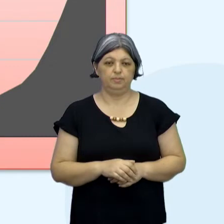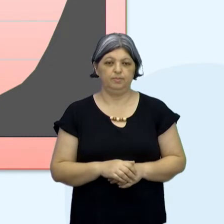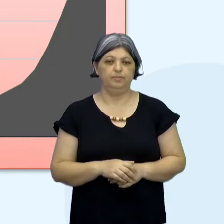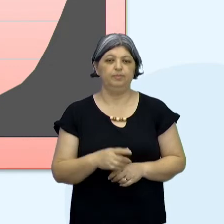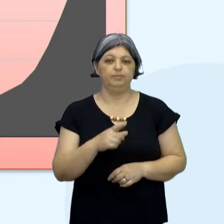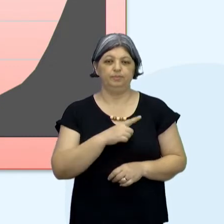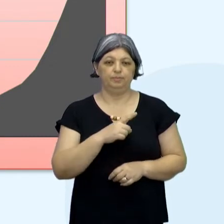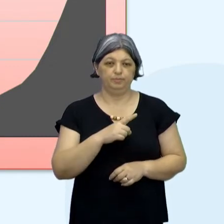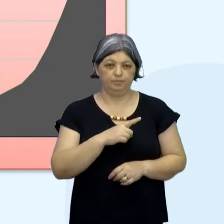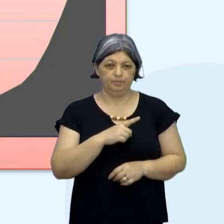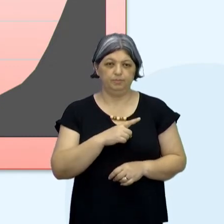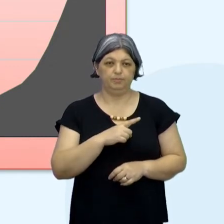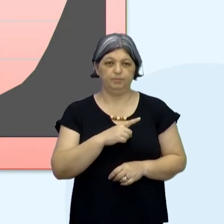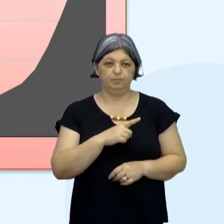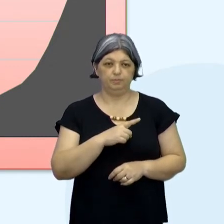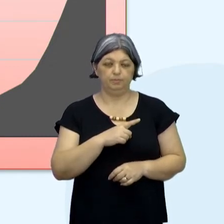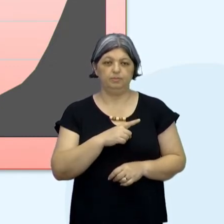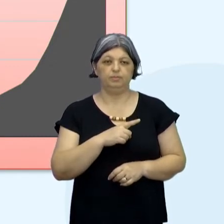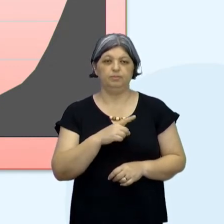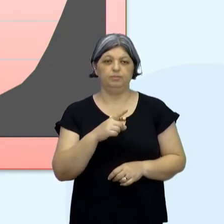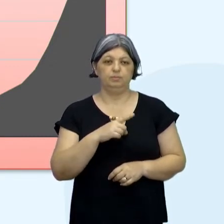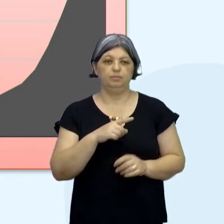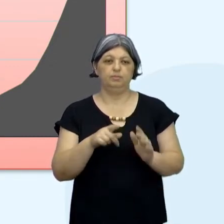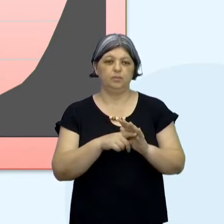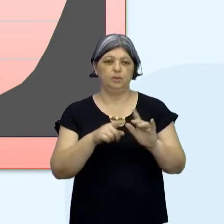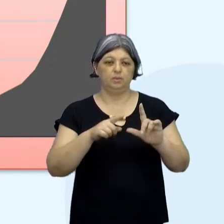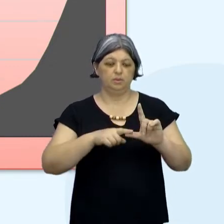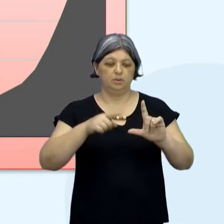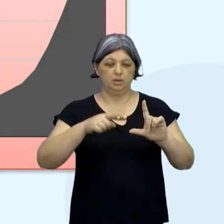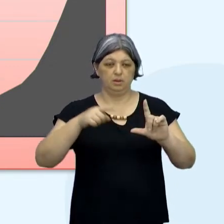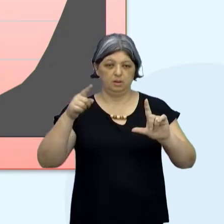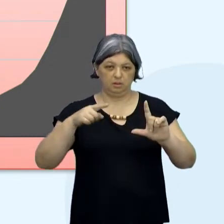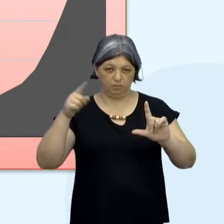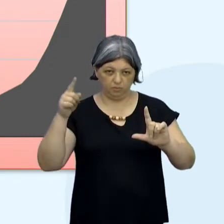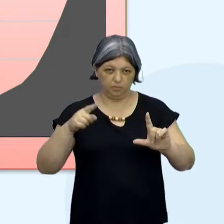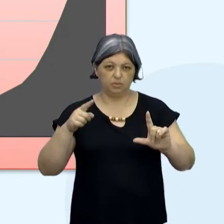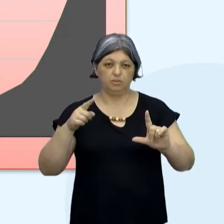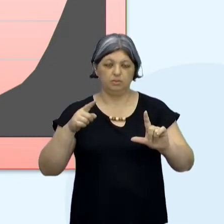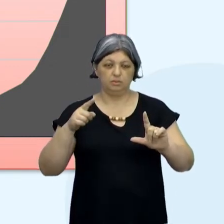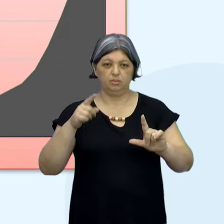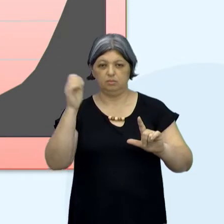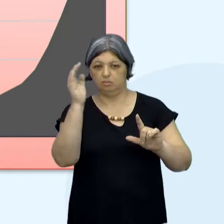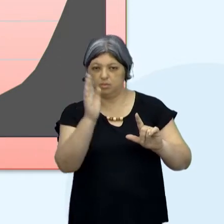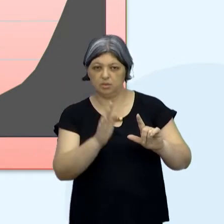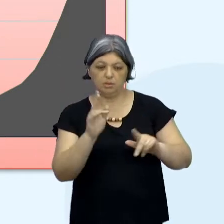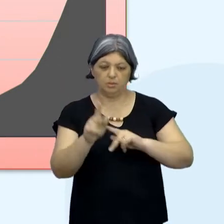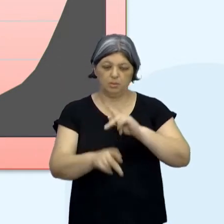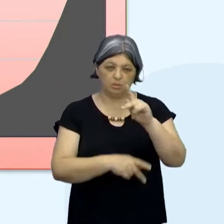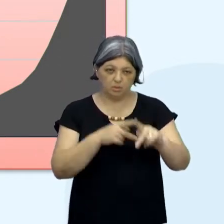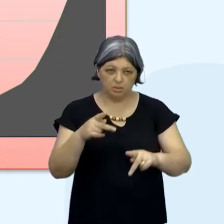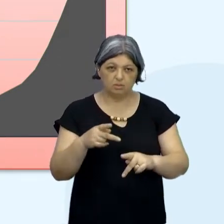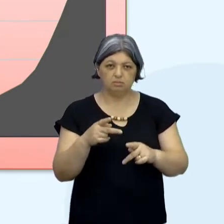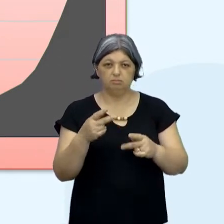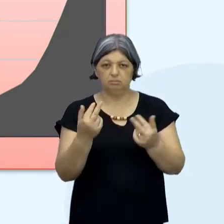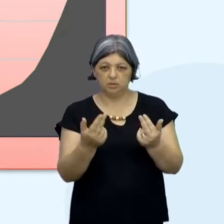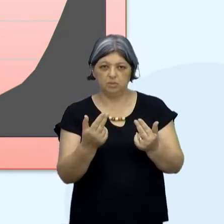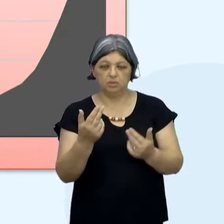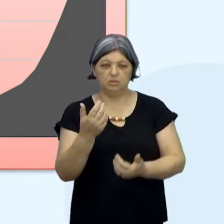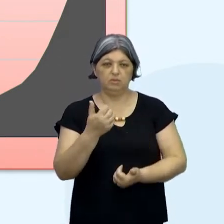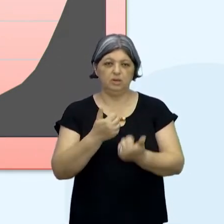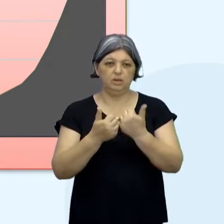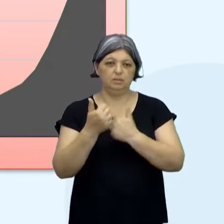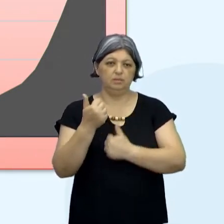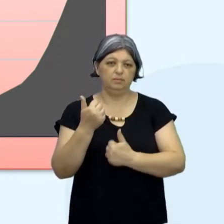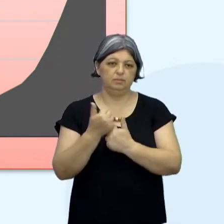tem esse gráfico da população brasileira, ele segue mais ou menos o mesmo ritmo